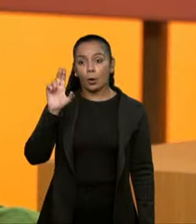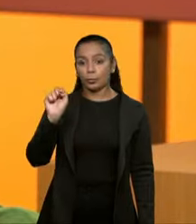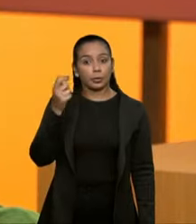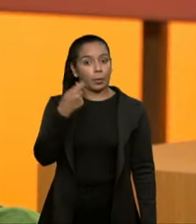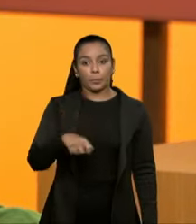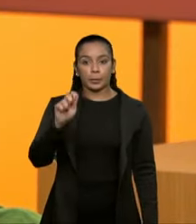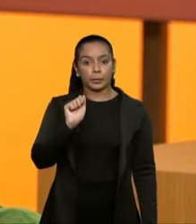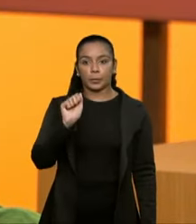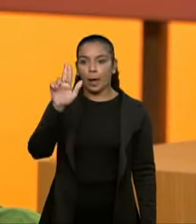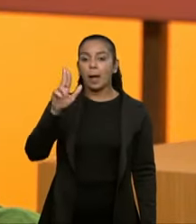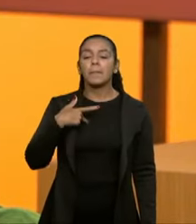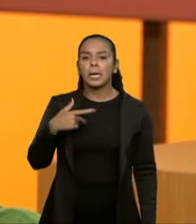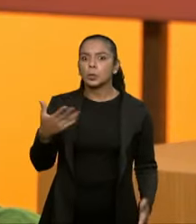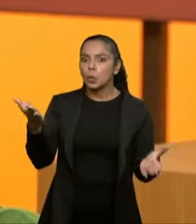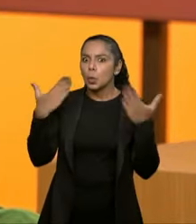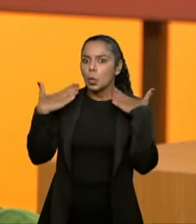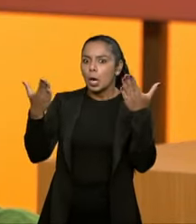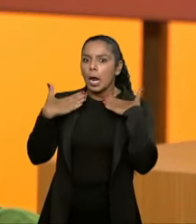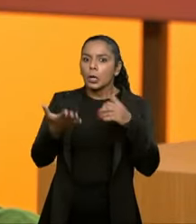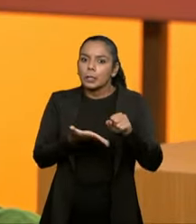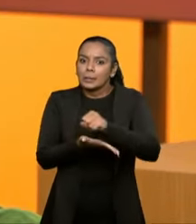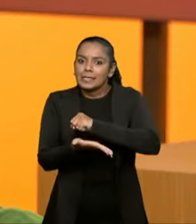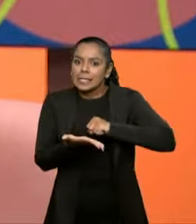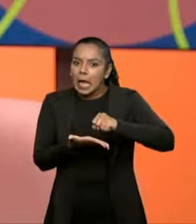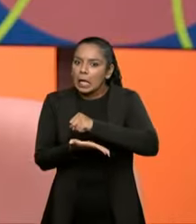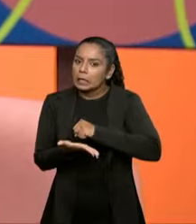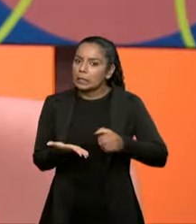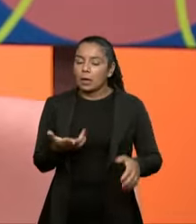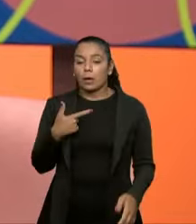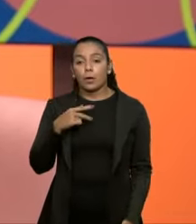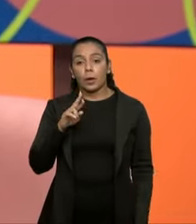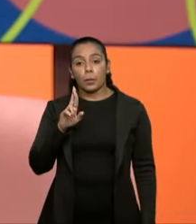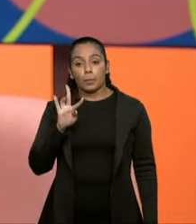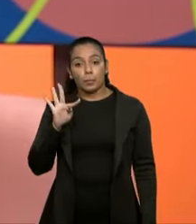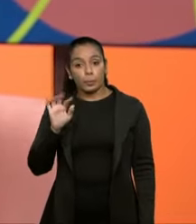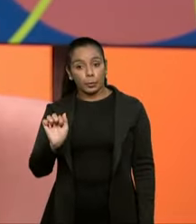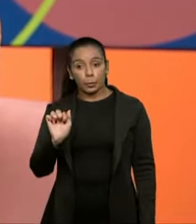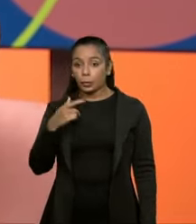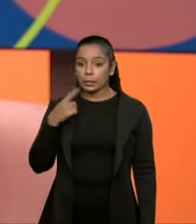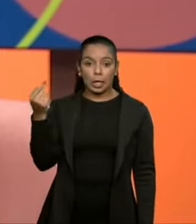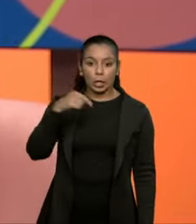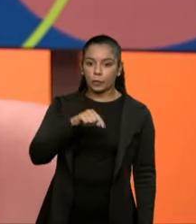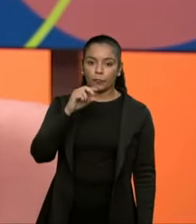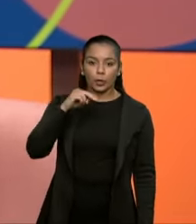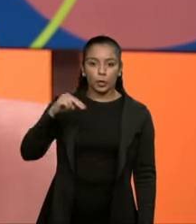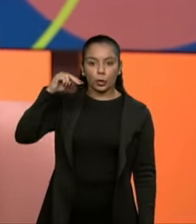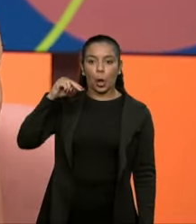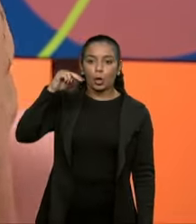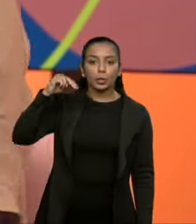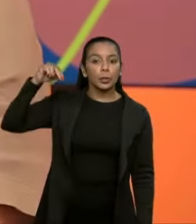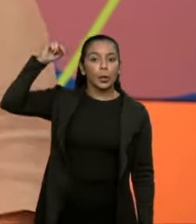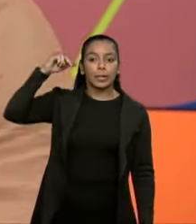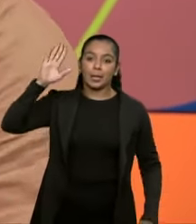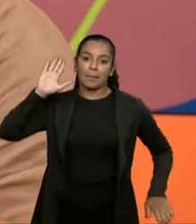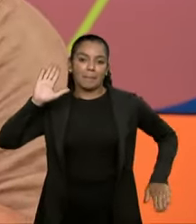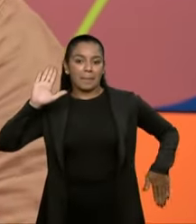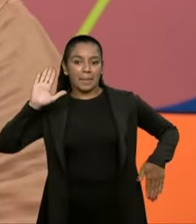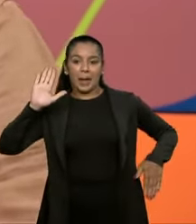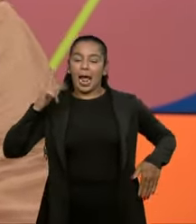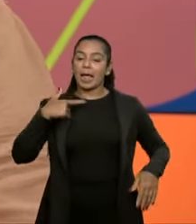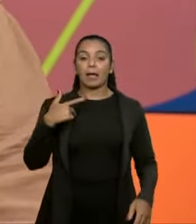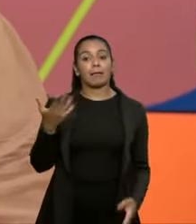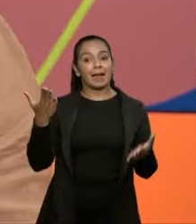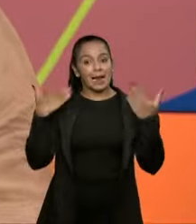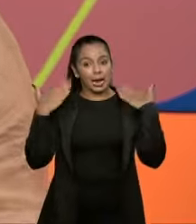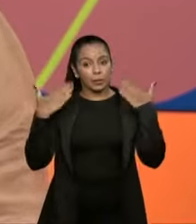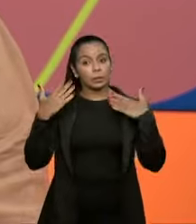repente você pega um verãozão no sertão, não, assim. Então ainda não fui com a Bruta pra... tipo, tá nos meus planos, norte, nordeste, praia, sabe? É. Pegar verãozão.